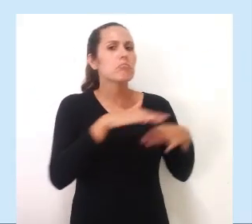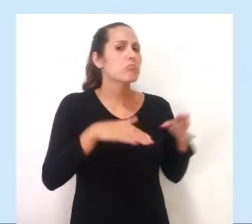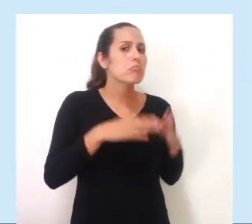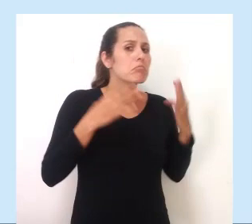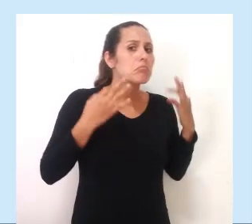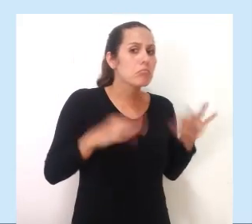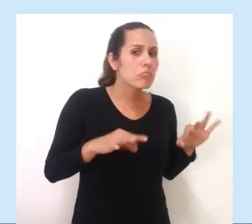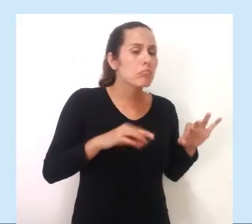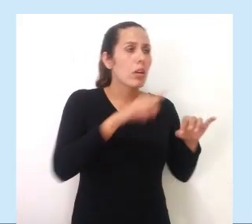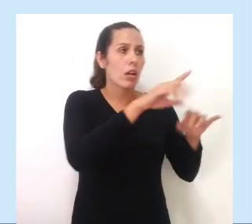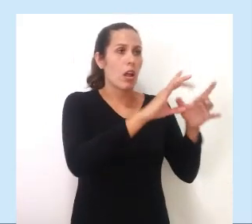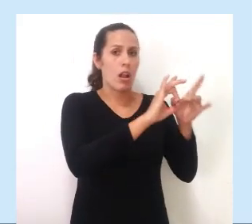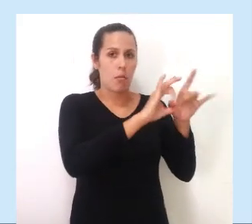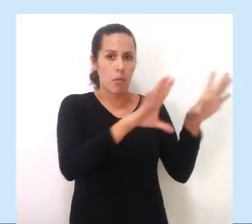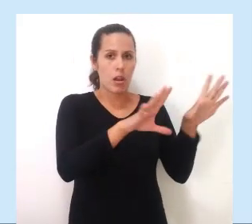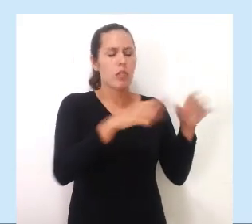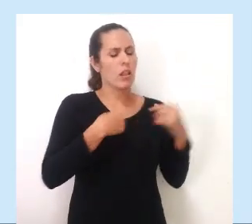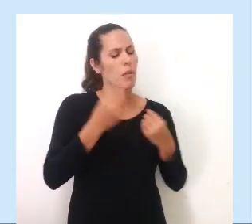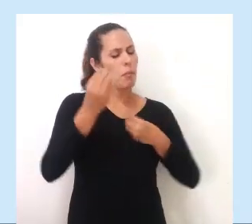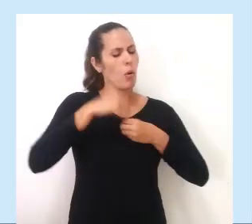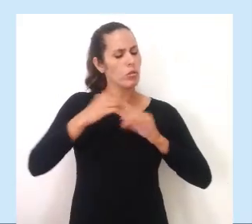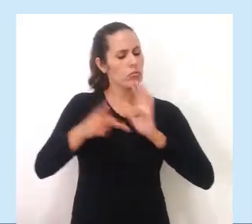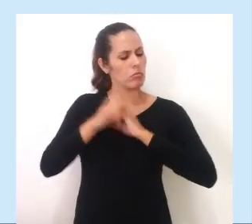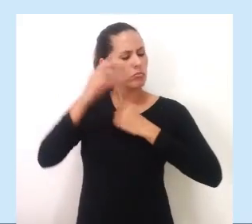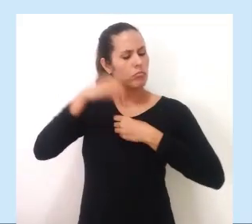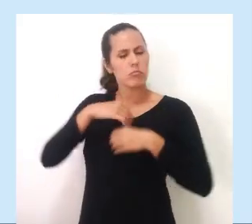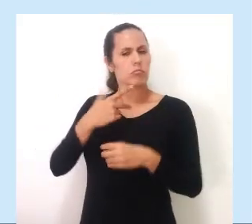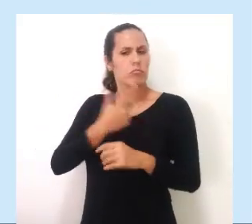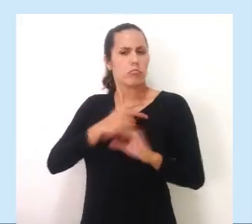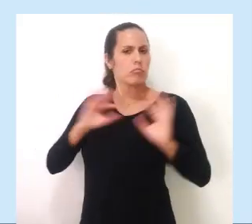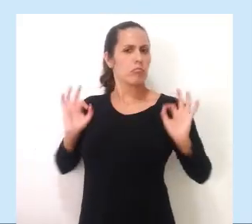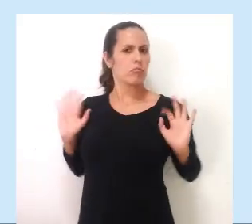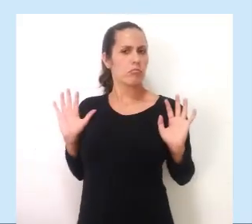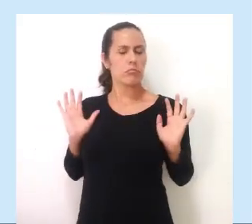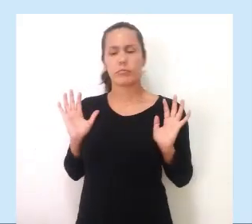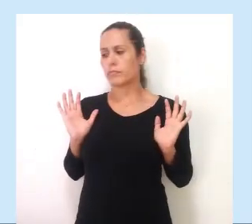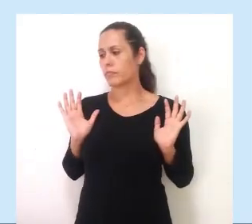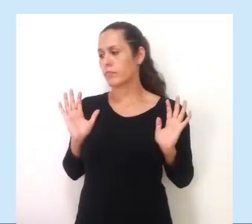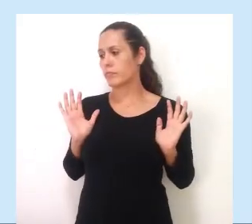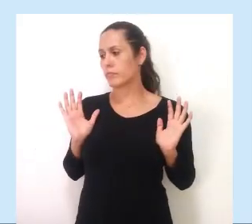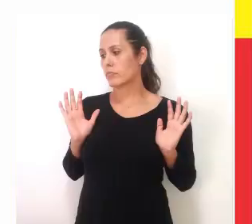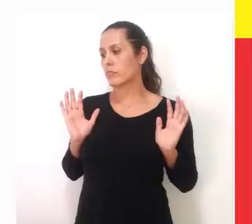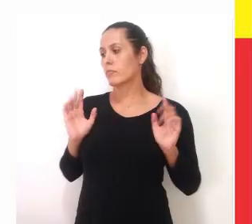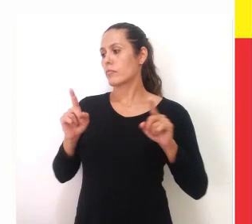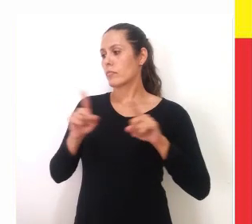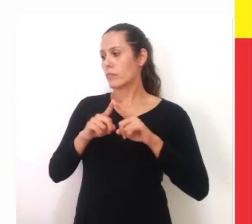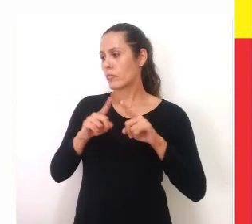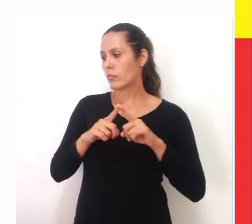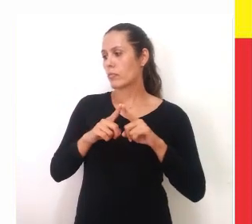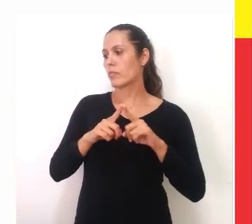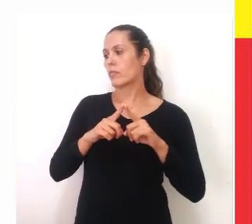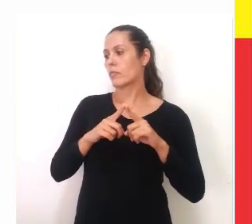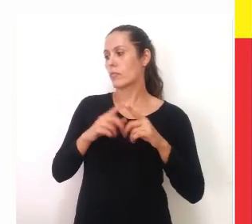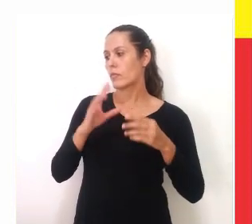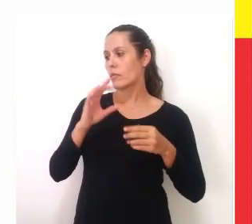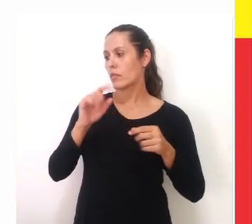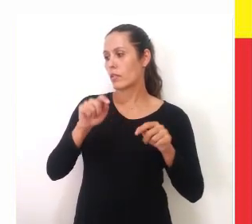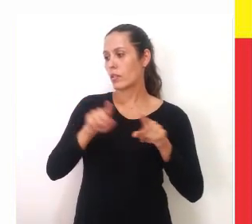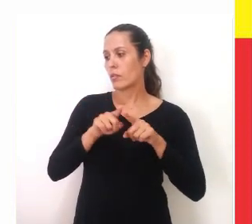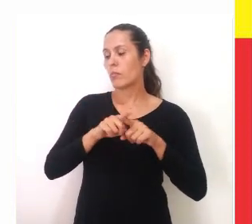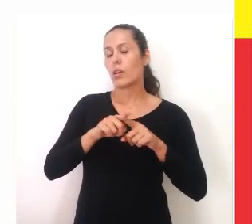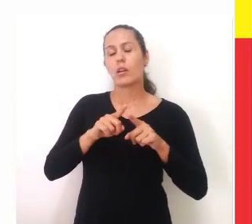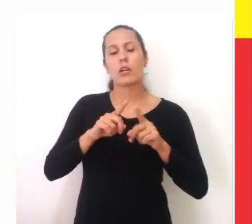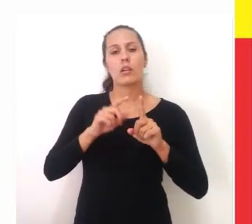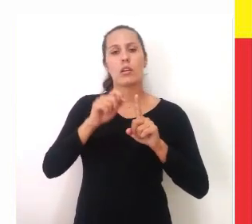mãe autorizando, tudo certo, ela pode aplicar, tá bom? E retira